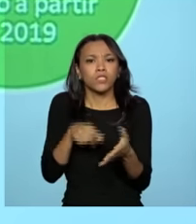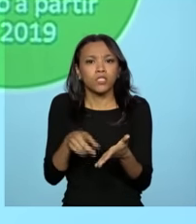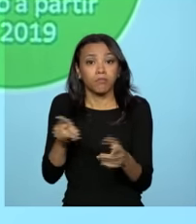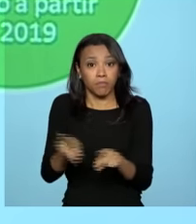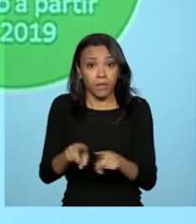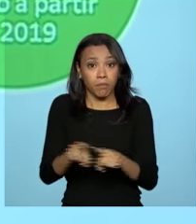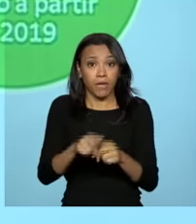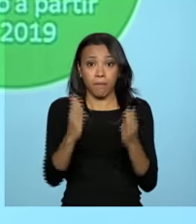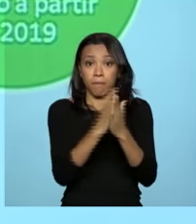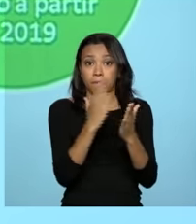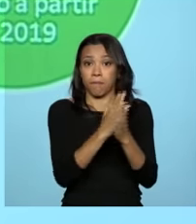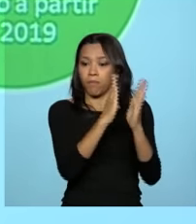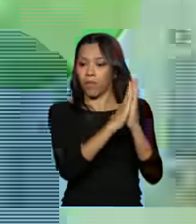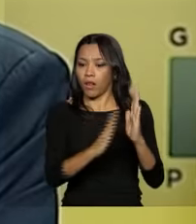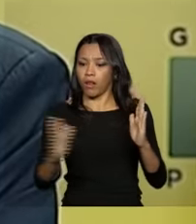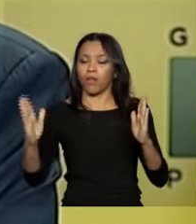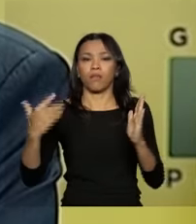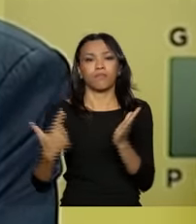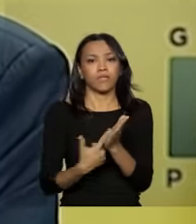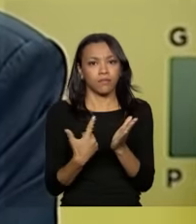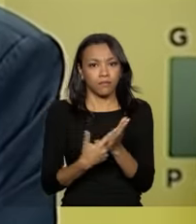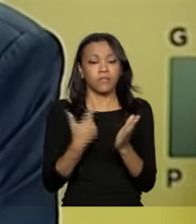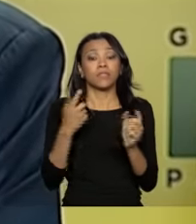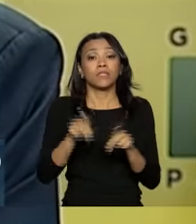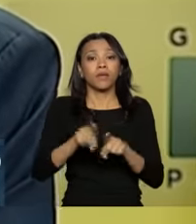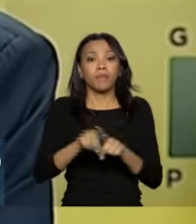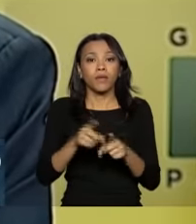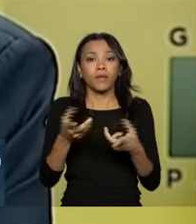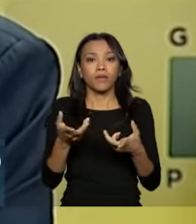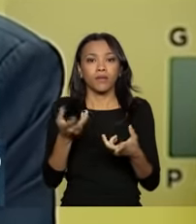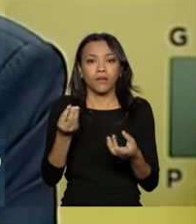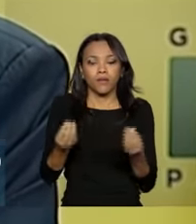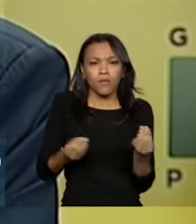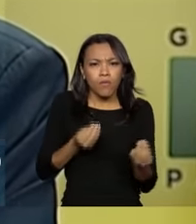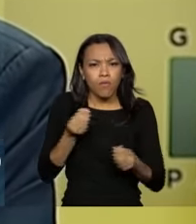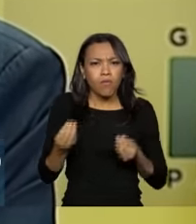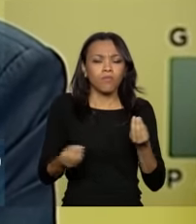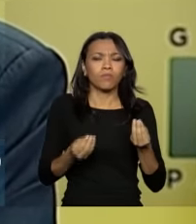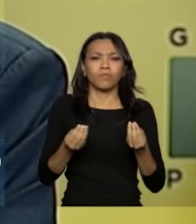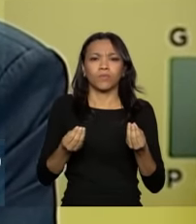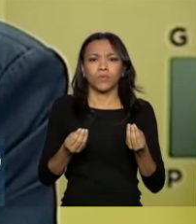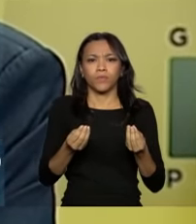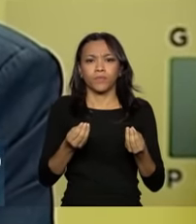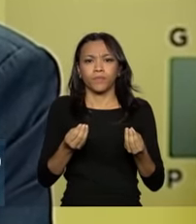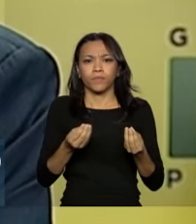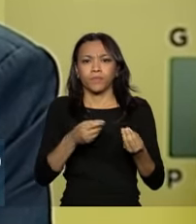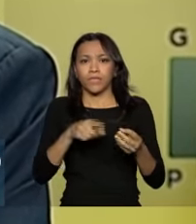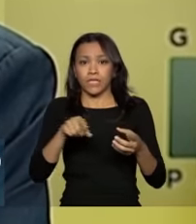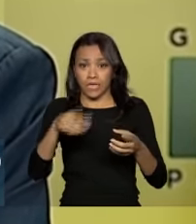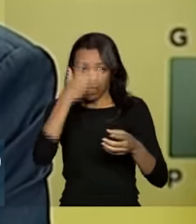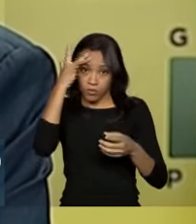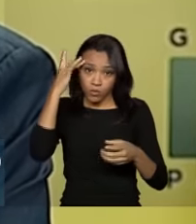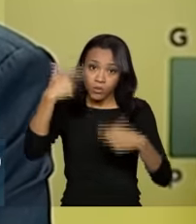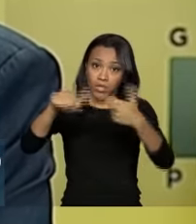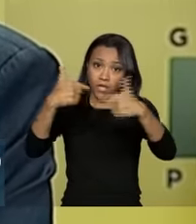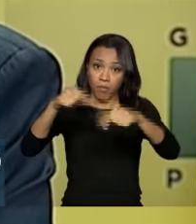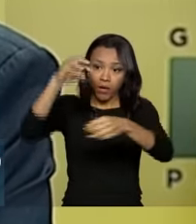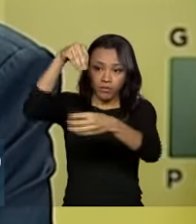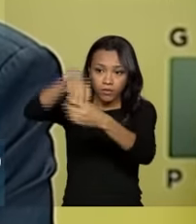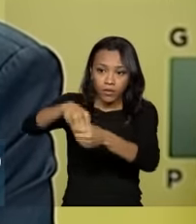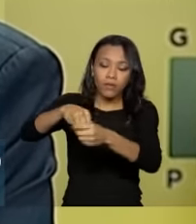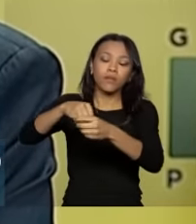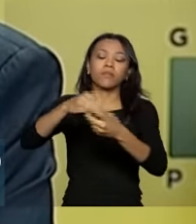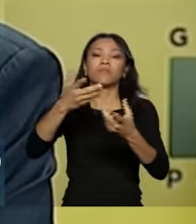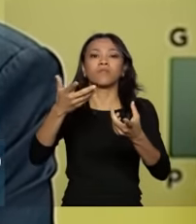de alta qualidade, procedimentos seguidos tanto por funcionários quanto professores e